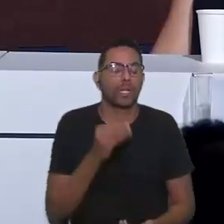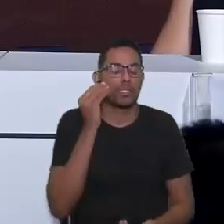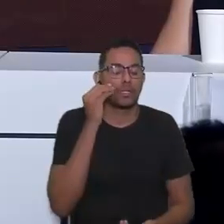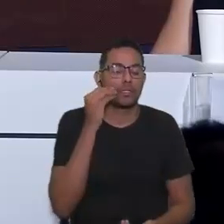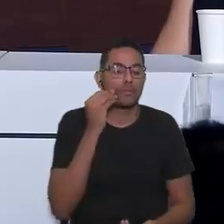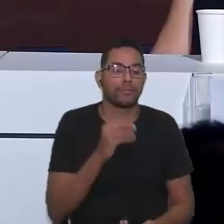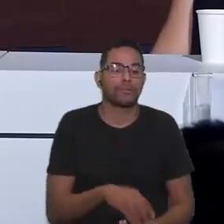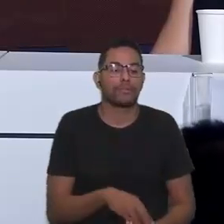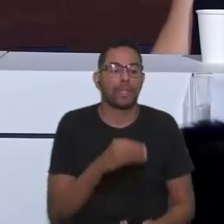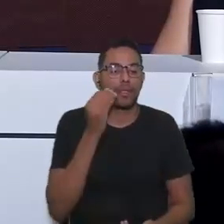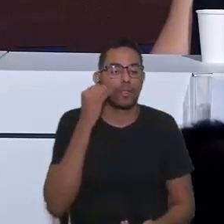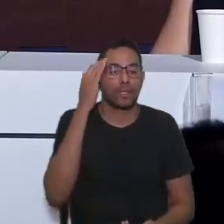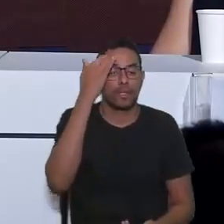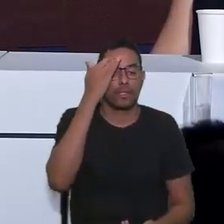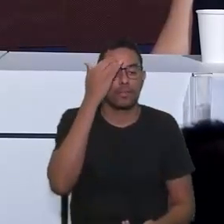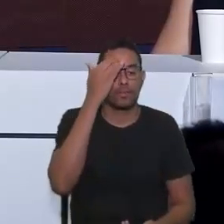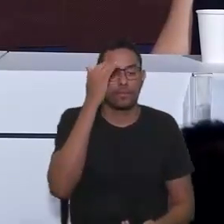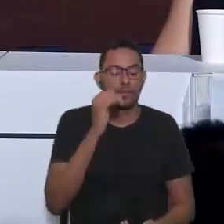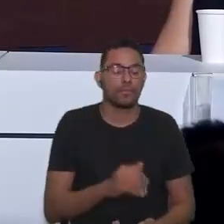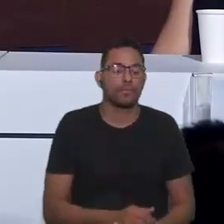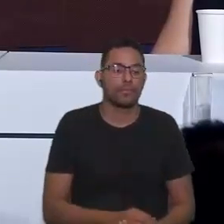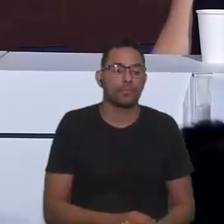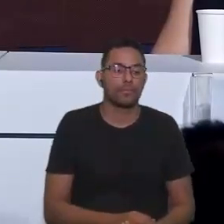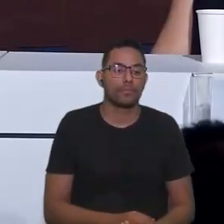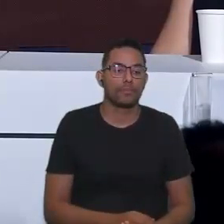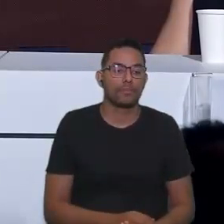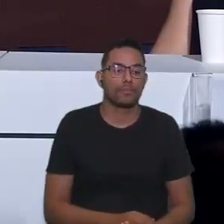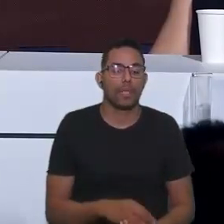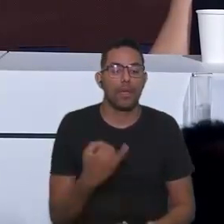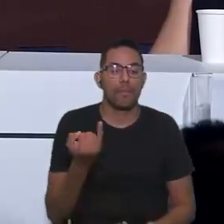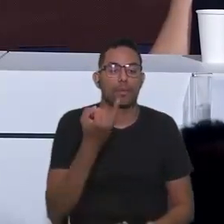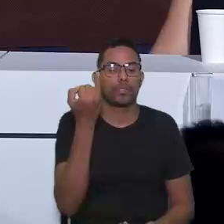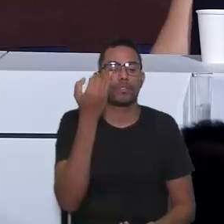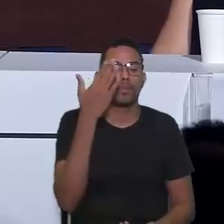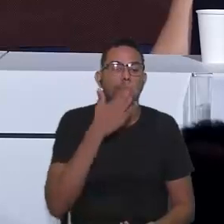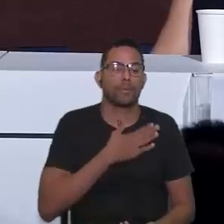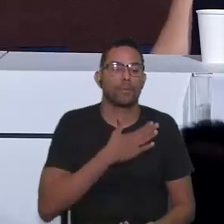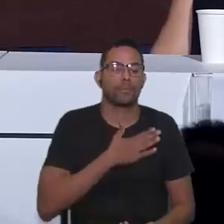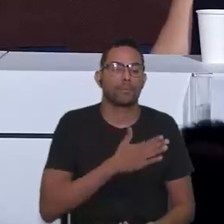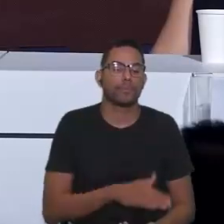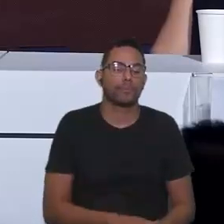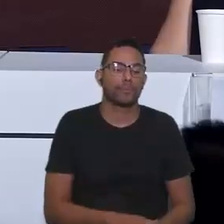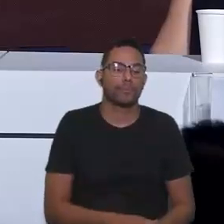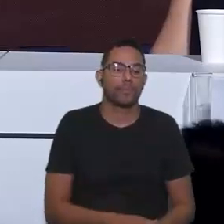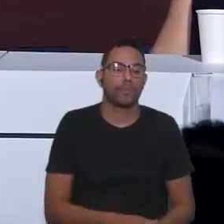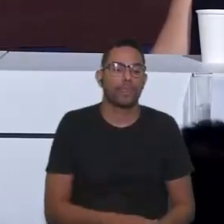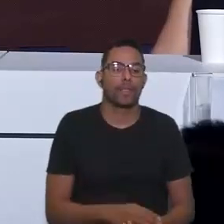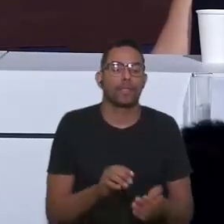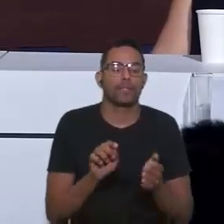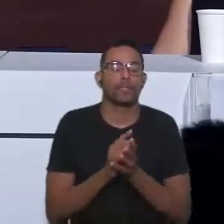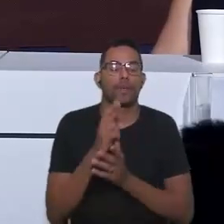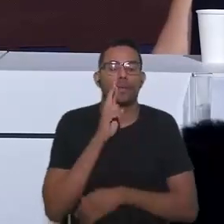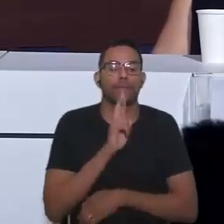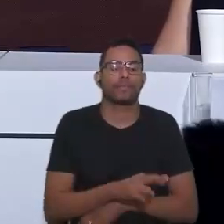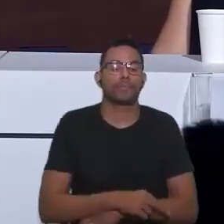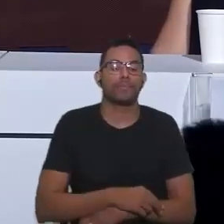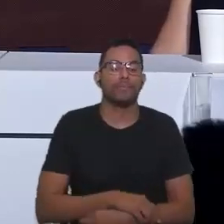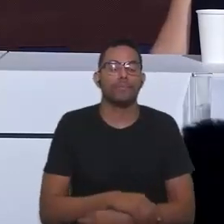tentar entender. E foi importantíssimo para mim chegar a esta